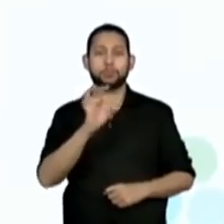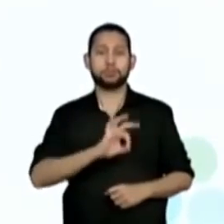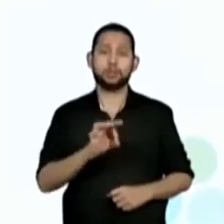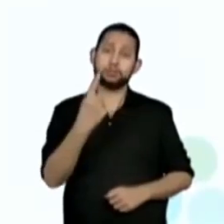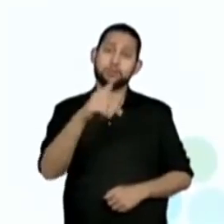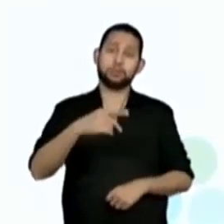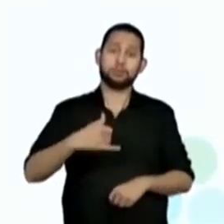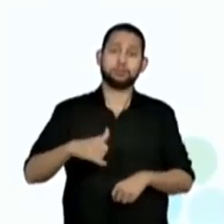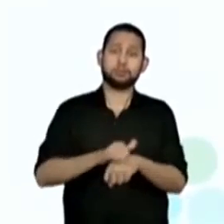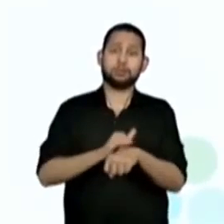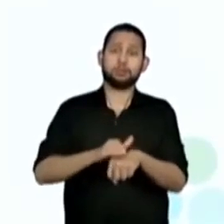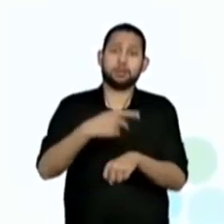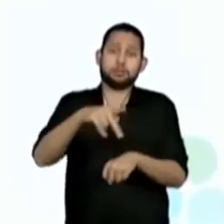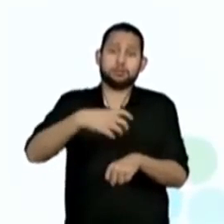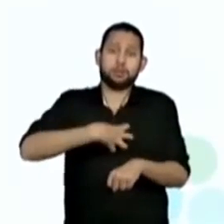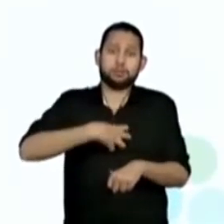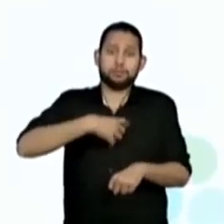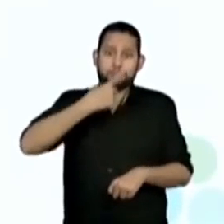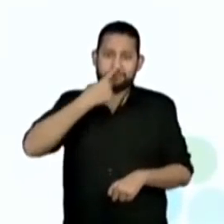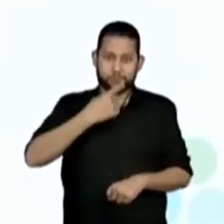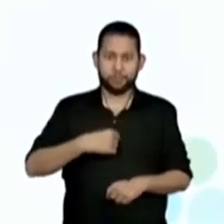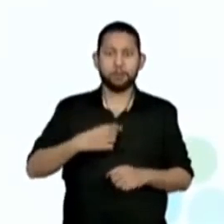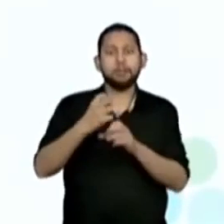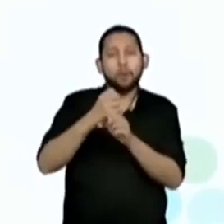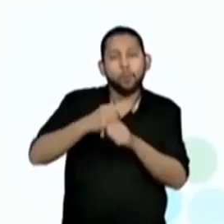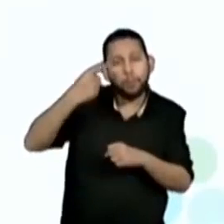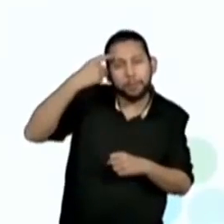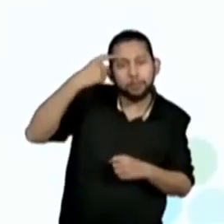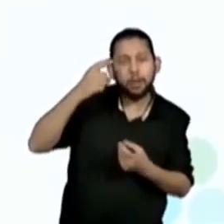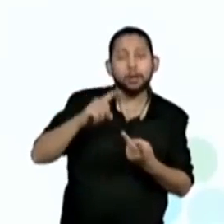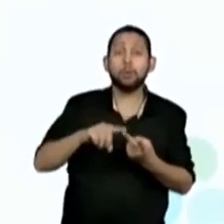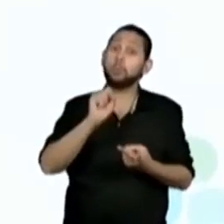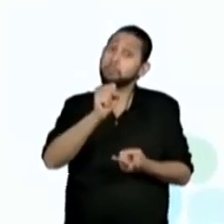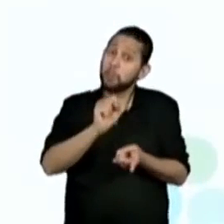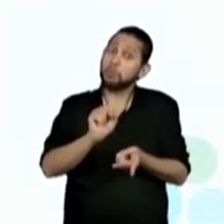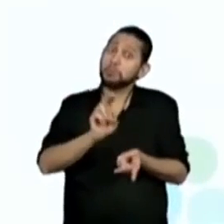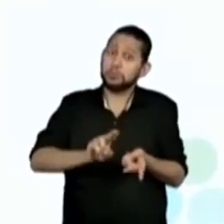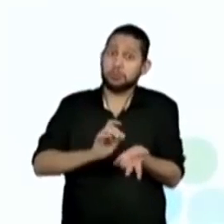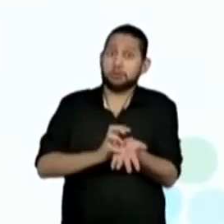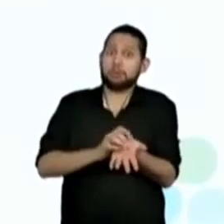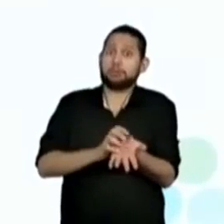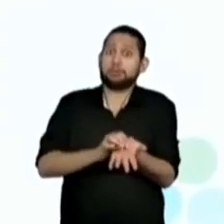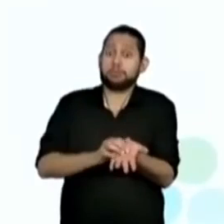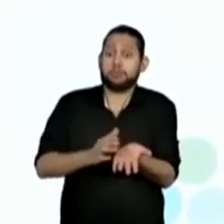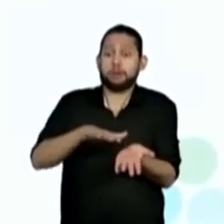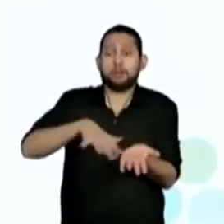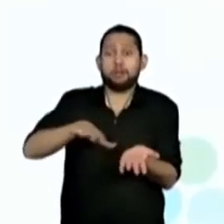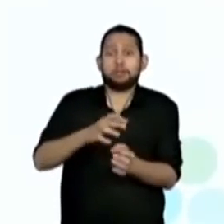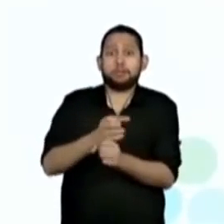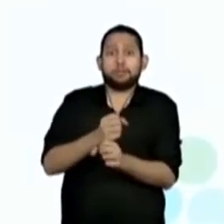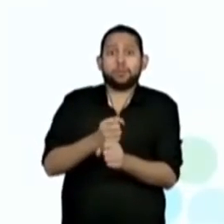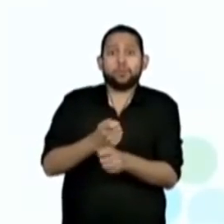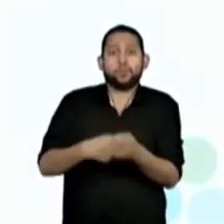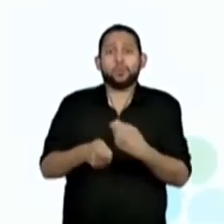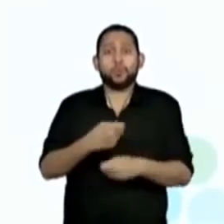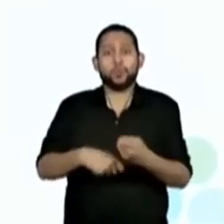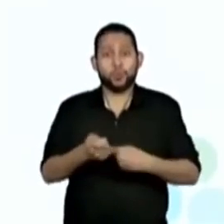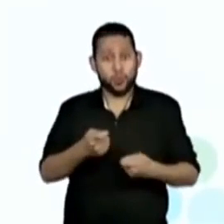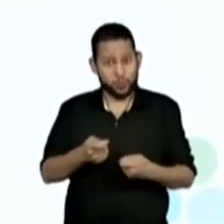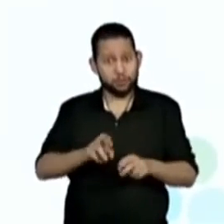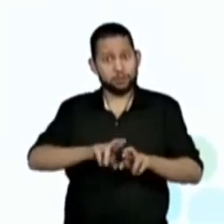pessoais cálculo mental e calculadora em contextos de educação financeira entre